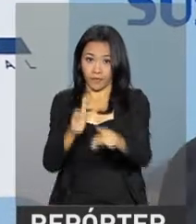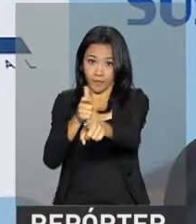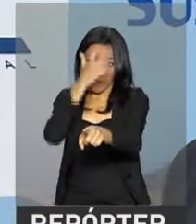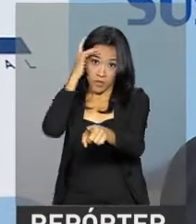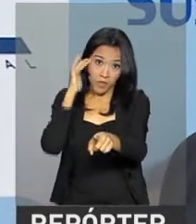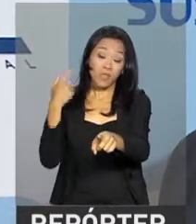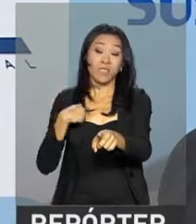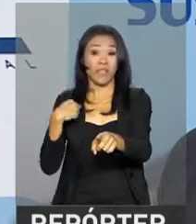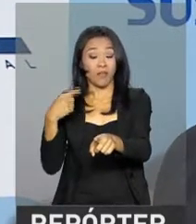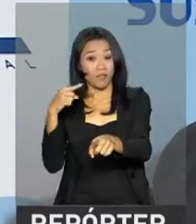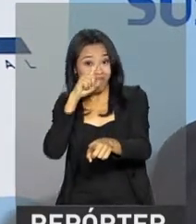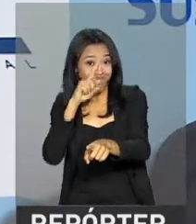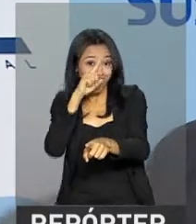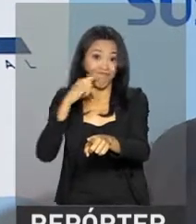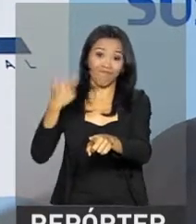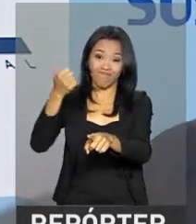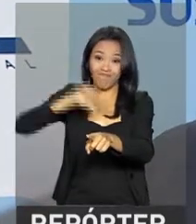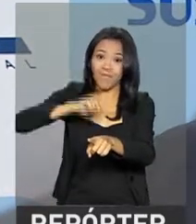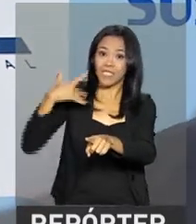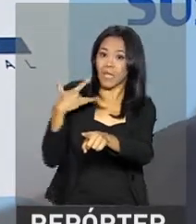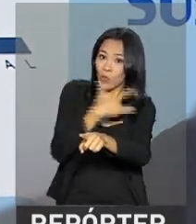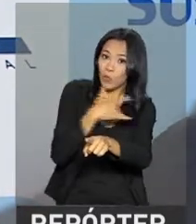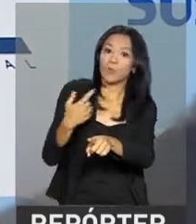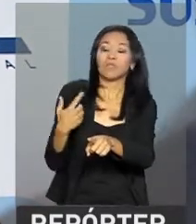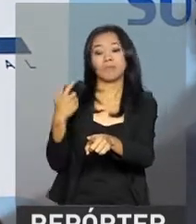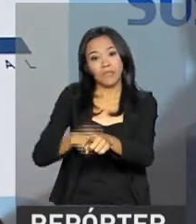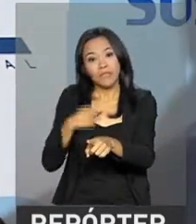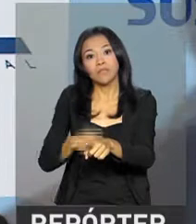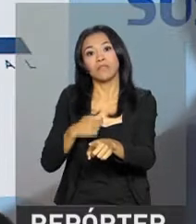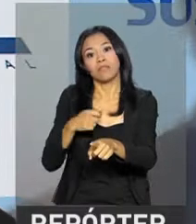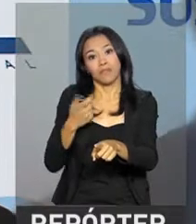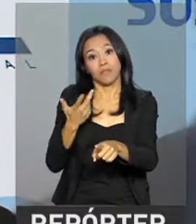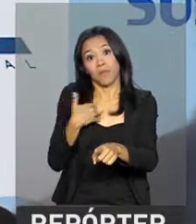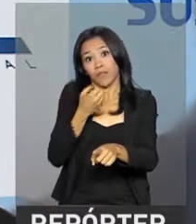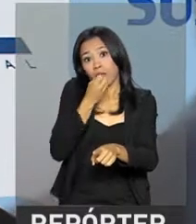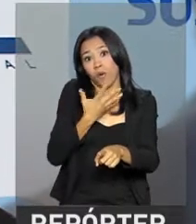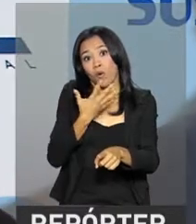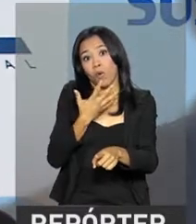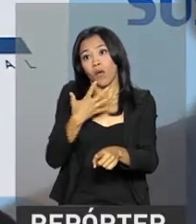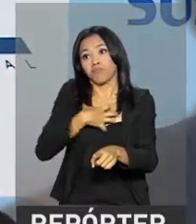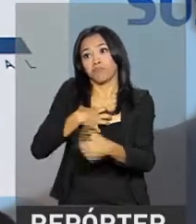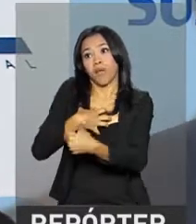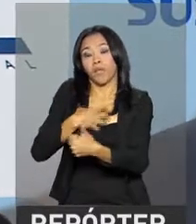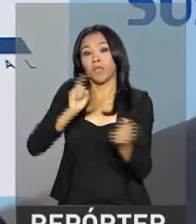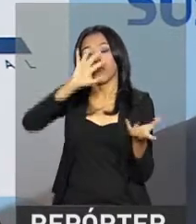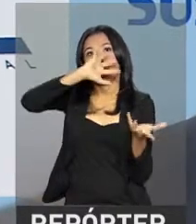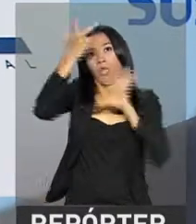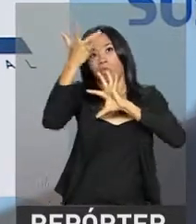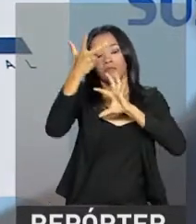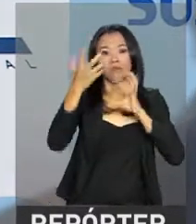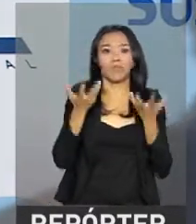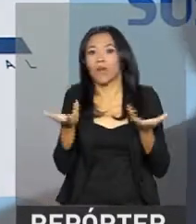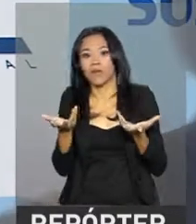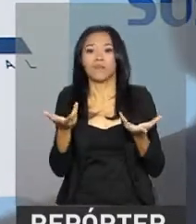ter aonde ser hospitalizadas. O mesmo paciente, num momento, está numa crise aguda e em outro momento não está numa crise aguda. Ele terá que ter